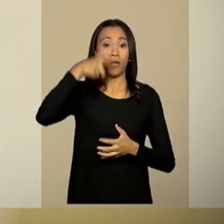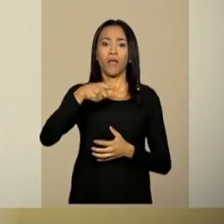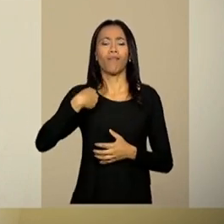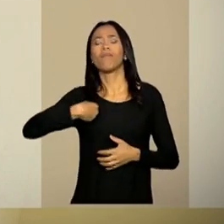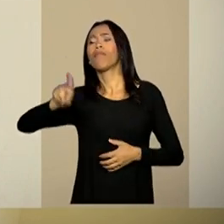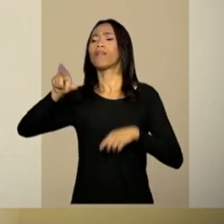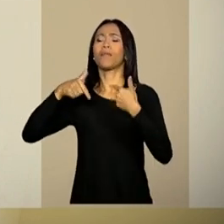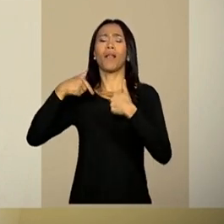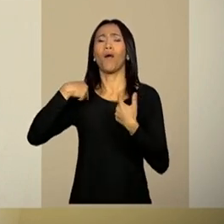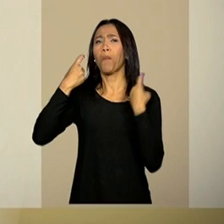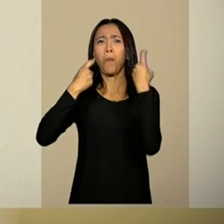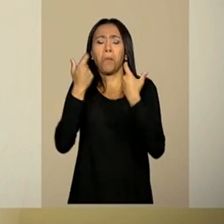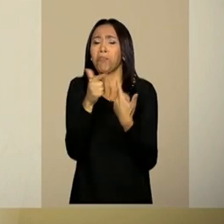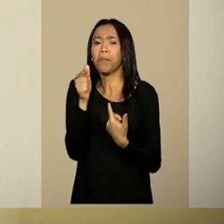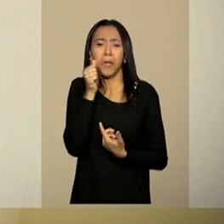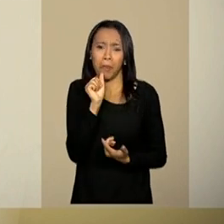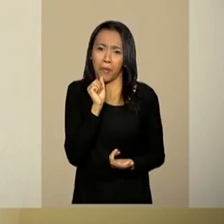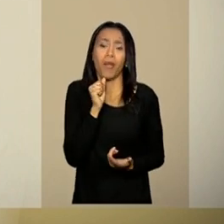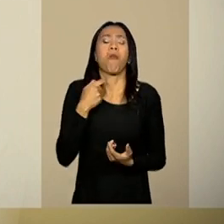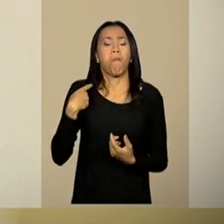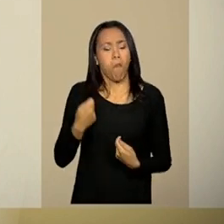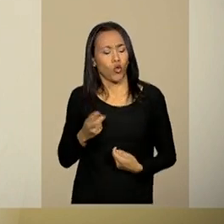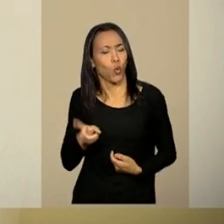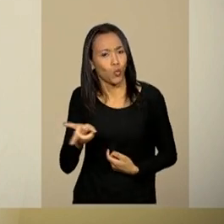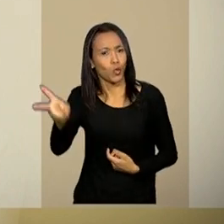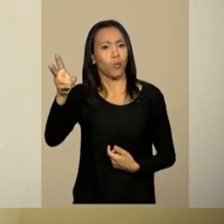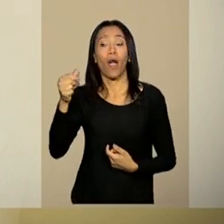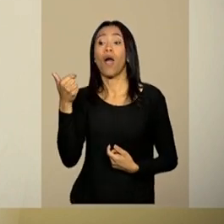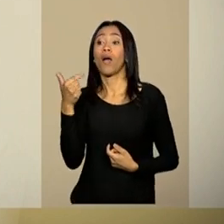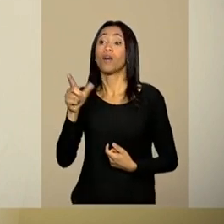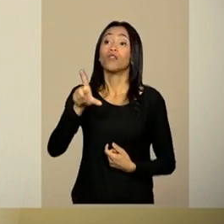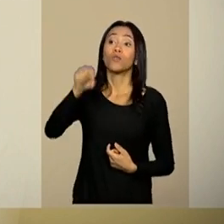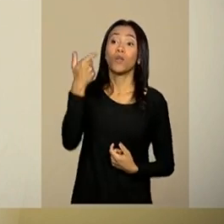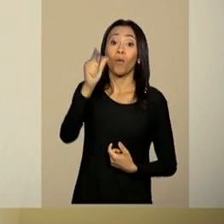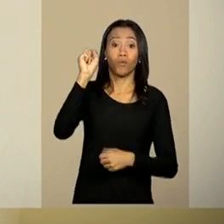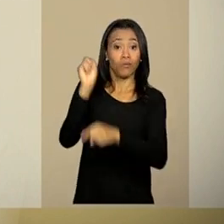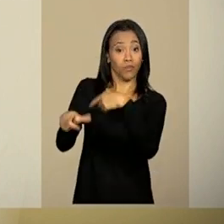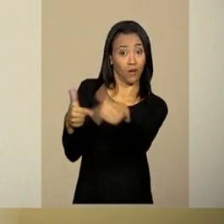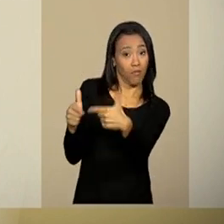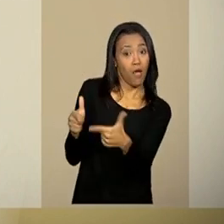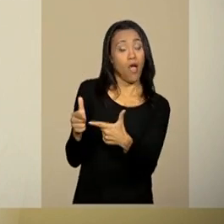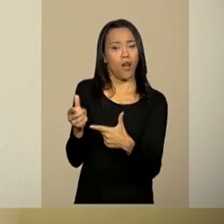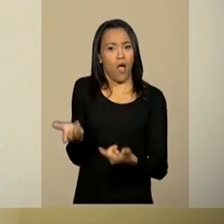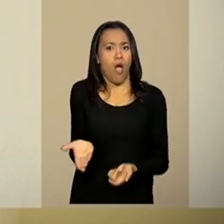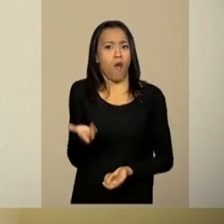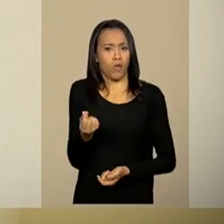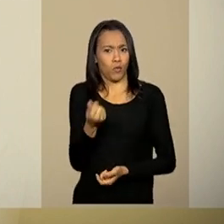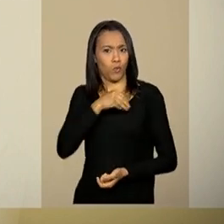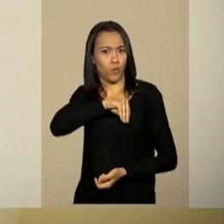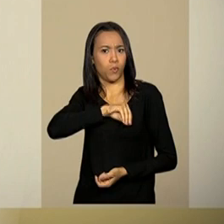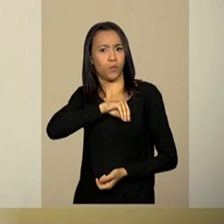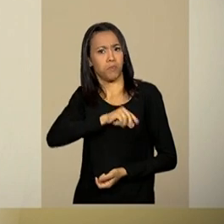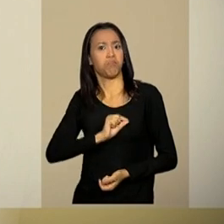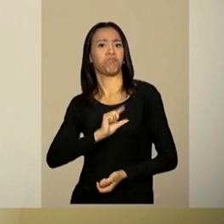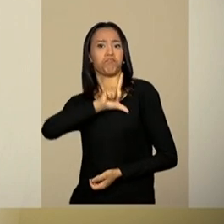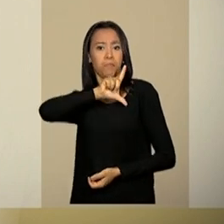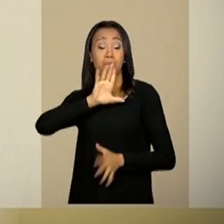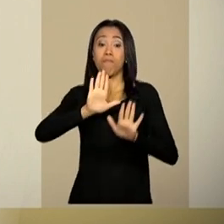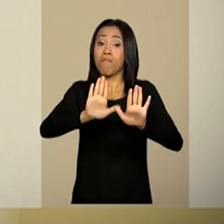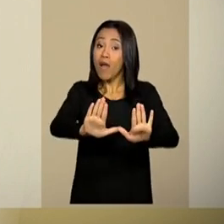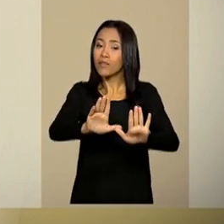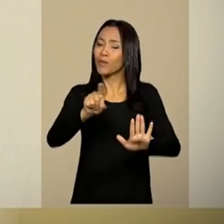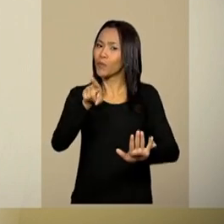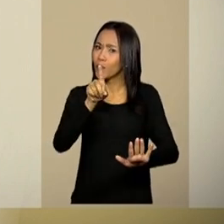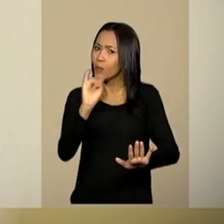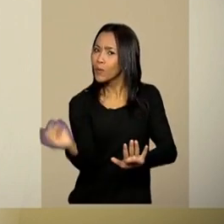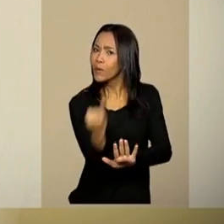preocupação Pode investir na sua profissão arrumar um emprego melhor aumentar a renda da família mas Luciano O